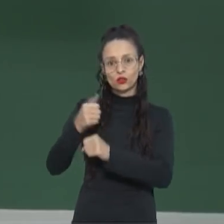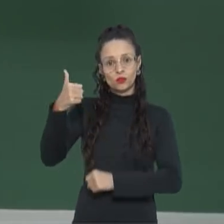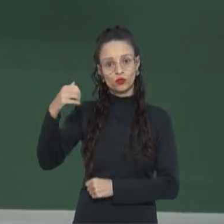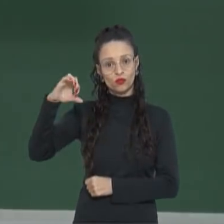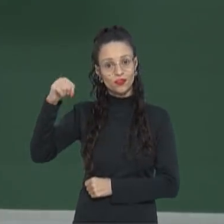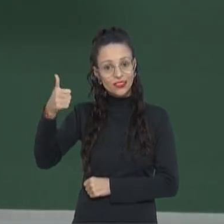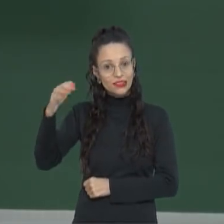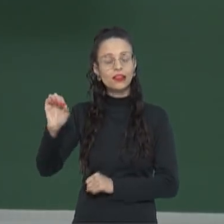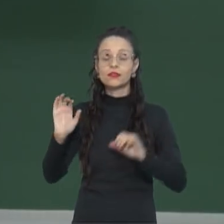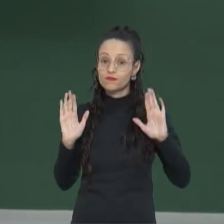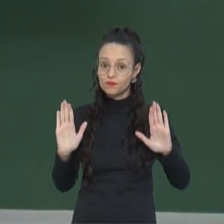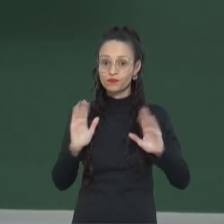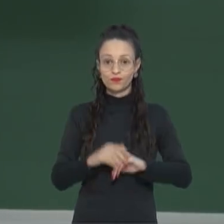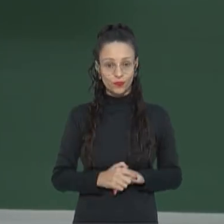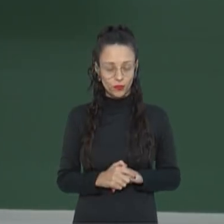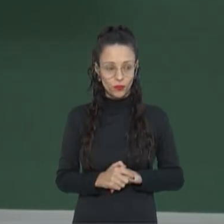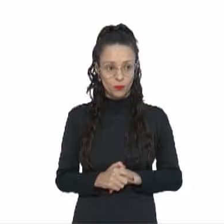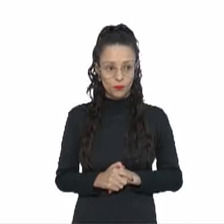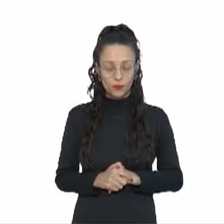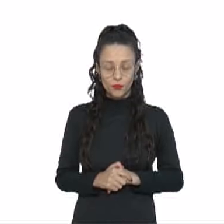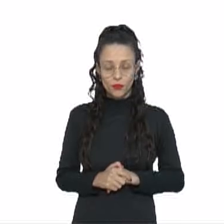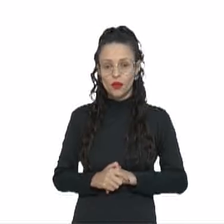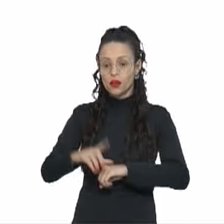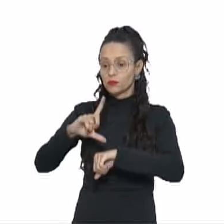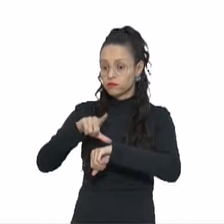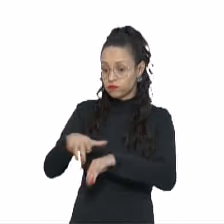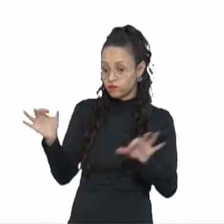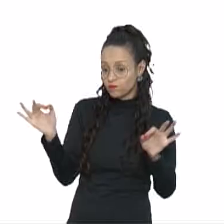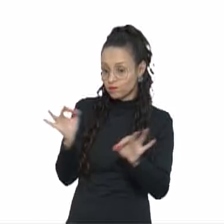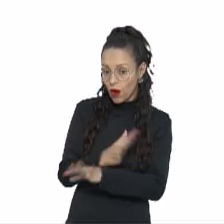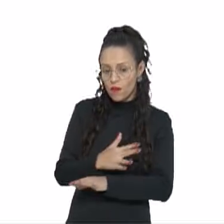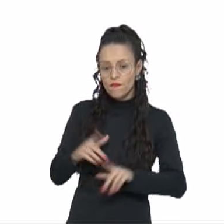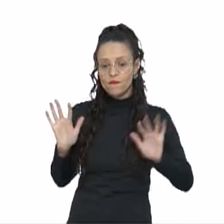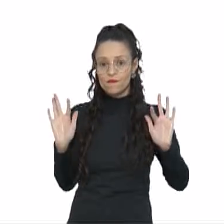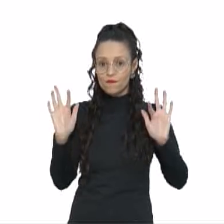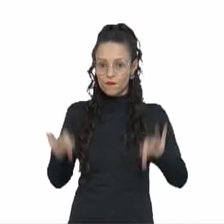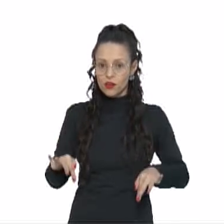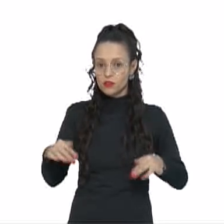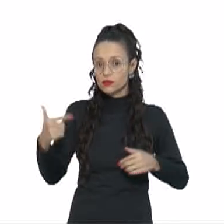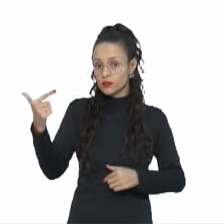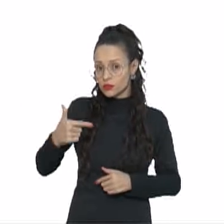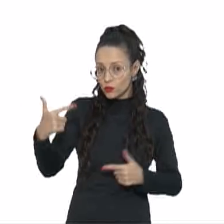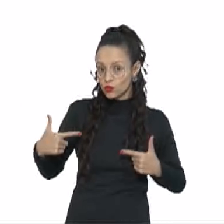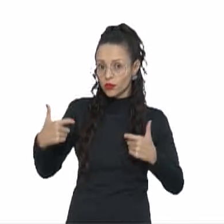Japão. Ainda, depois da Segunda Guerra Mundial, o território então foi